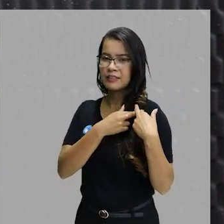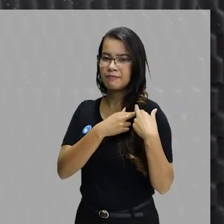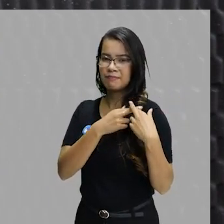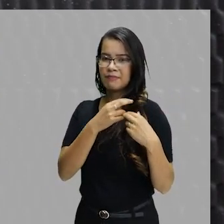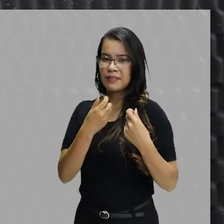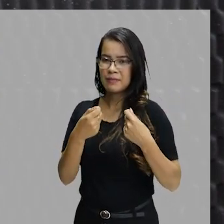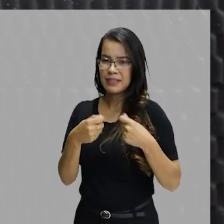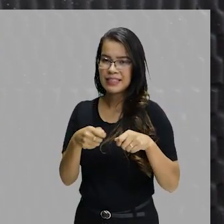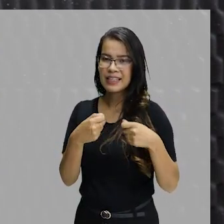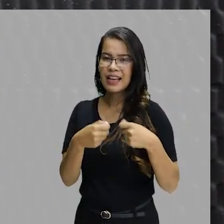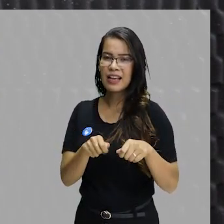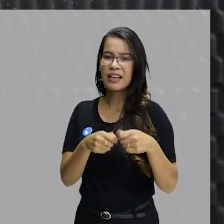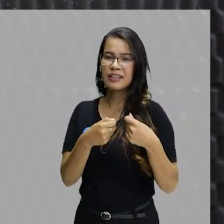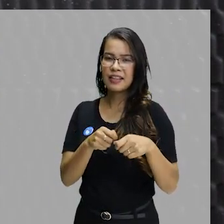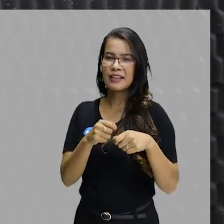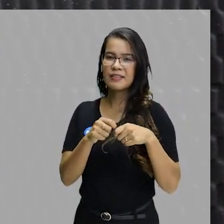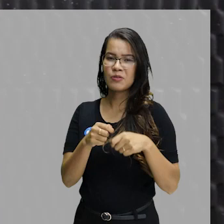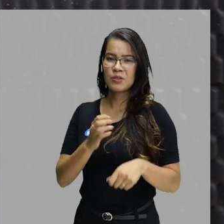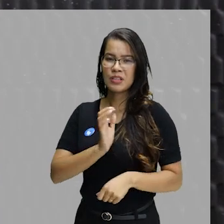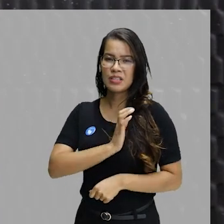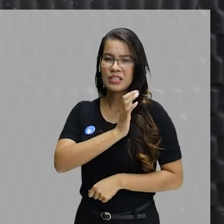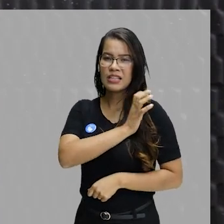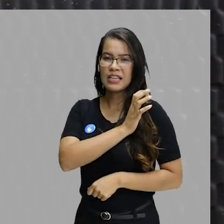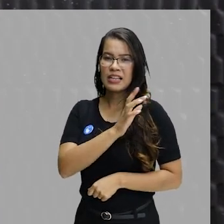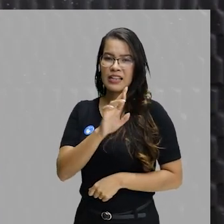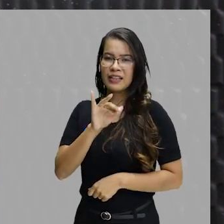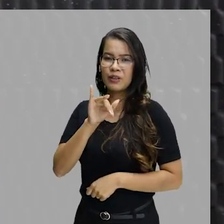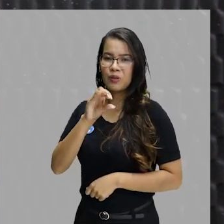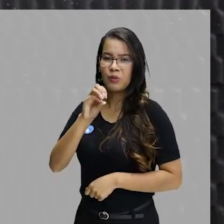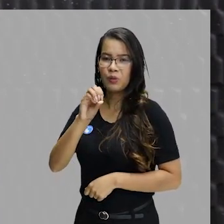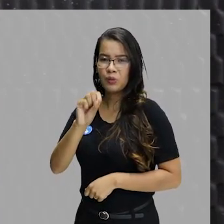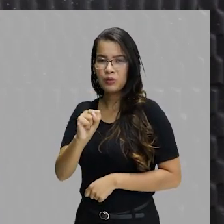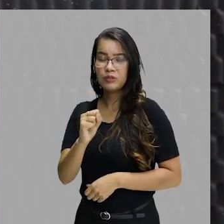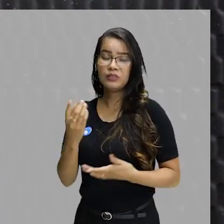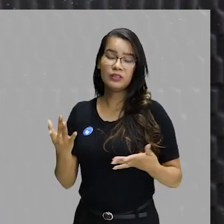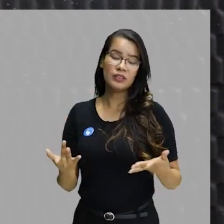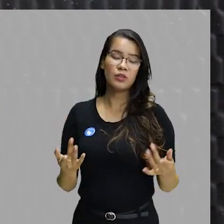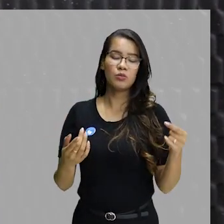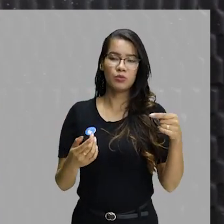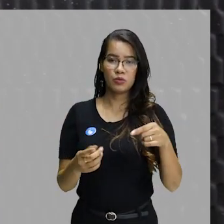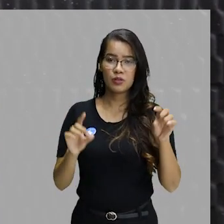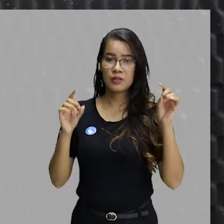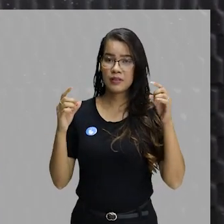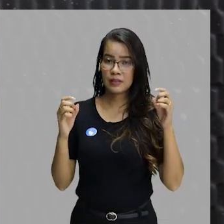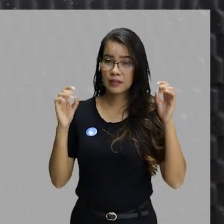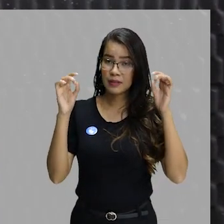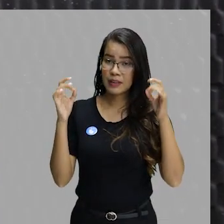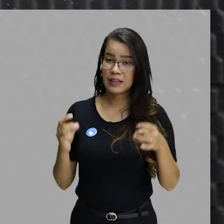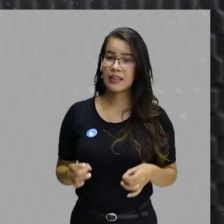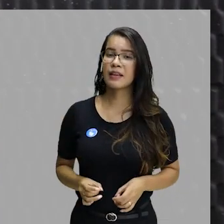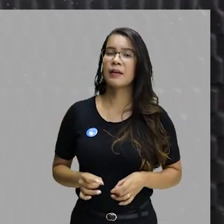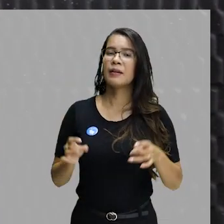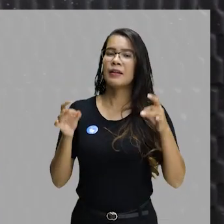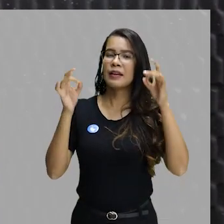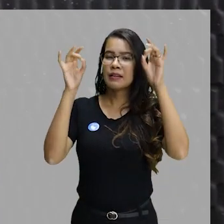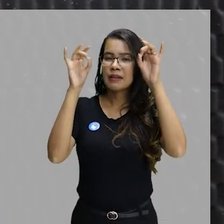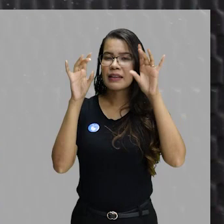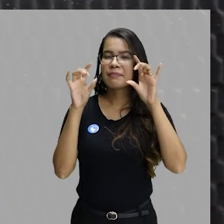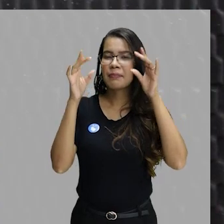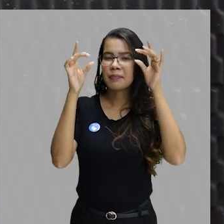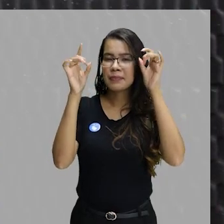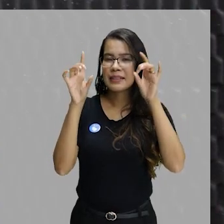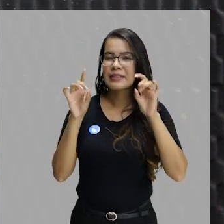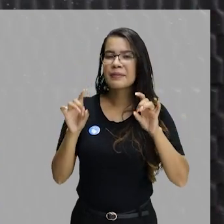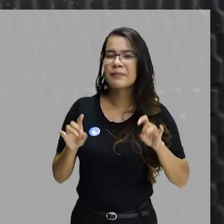chamadas elites aristocráticas romanas. E um dos principais acontecimentos que nós teremos na República